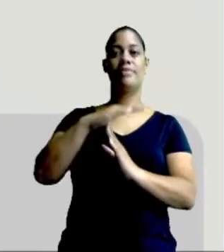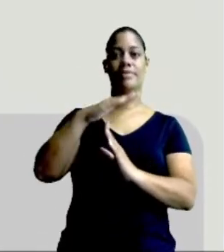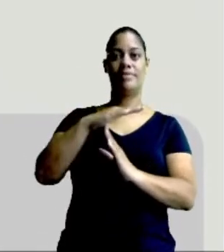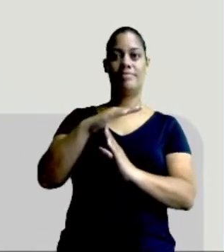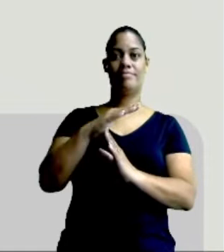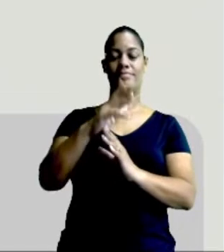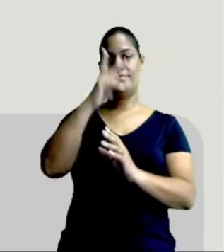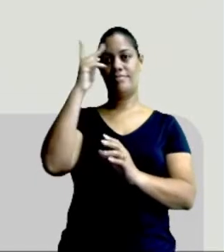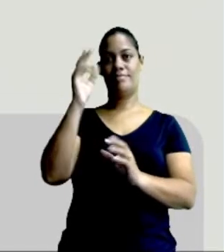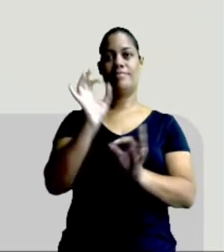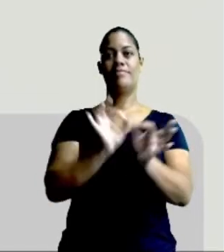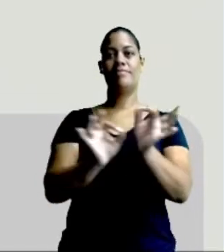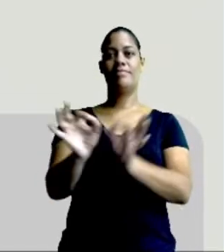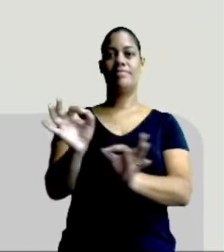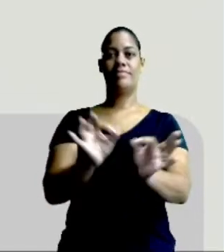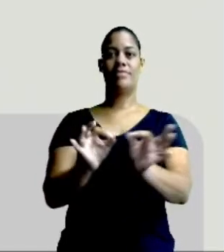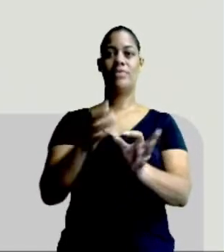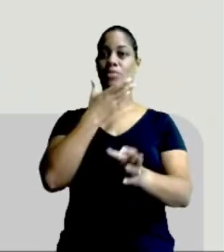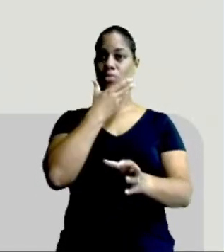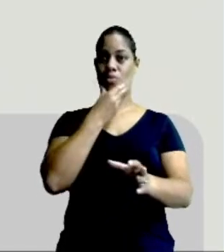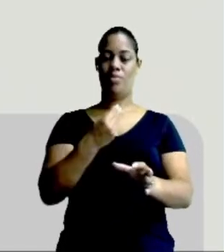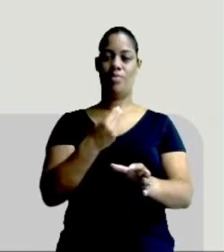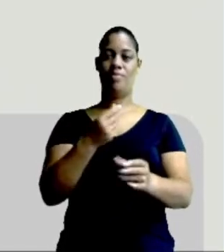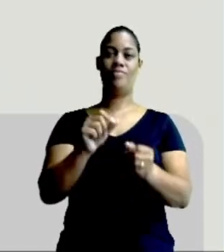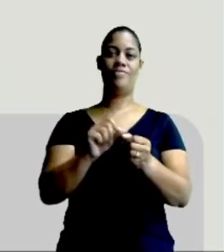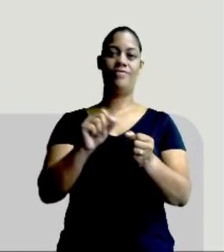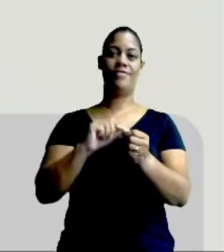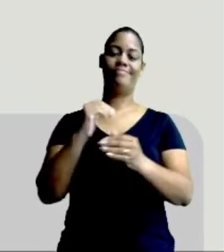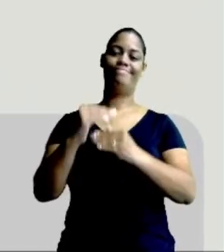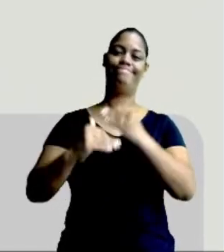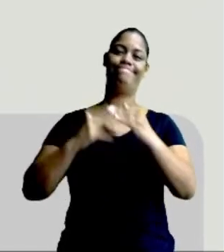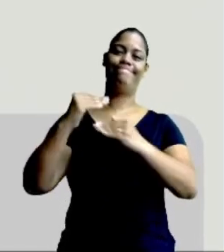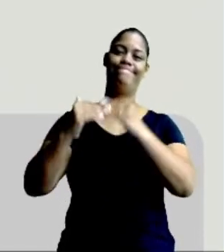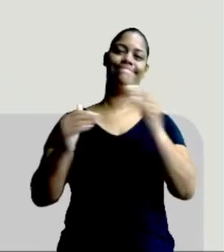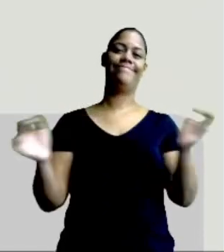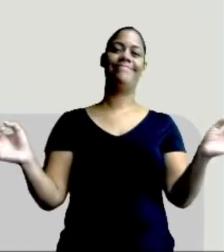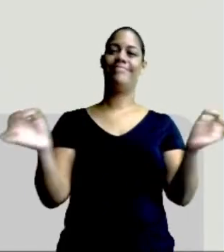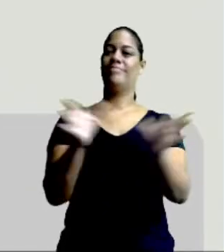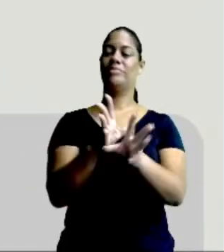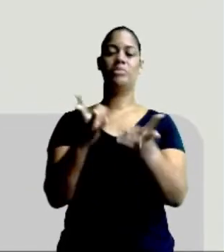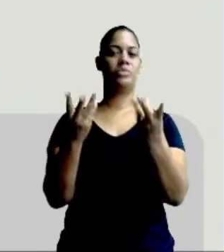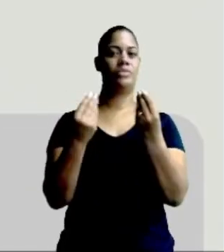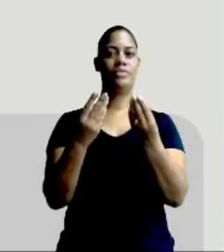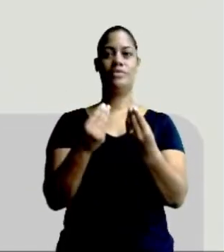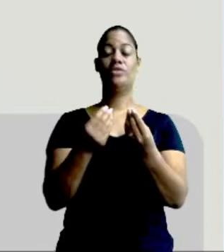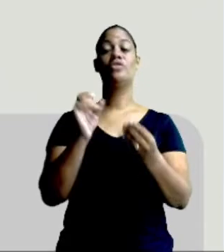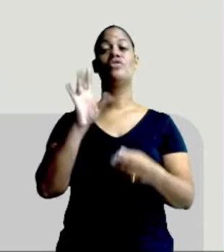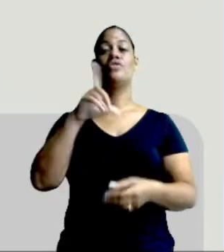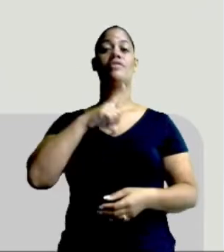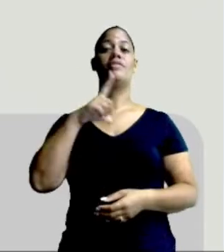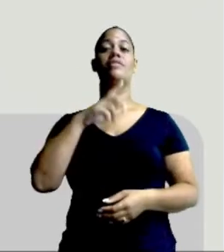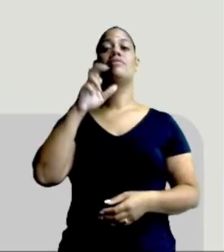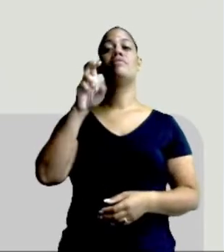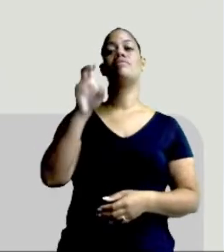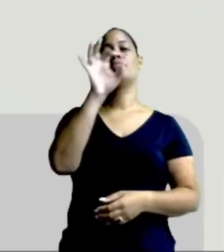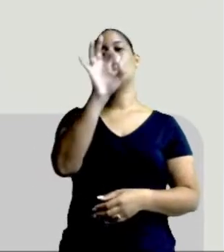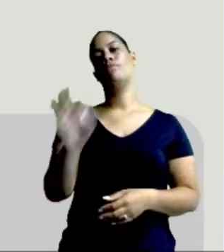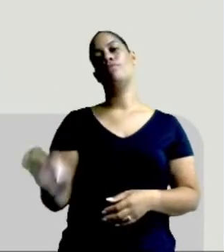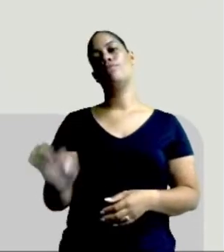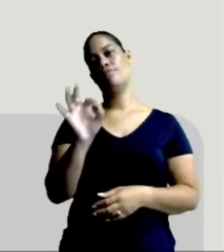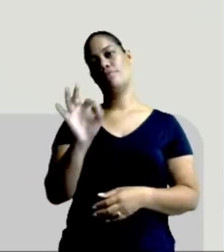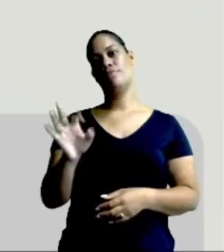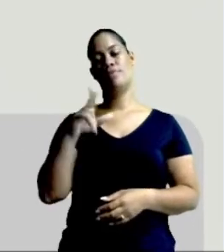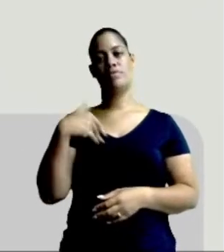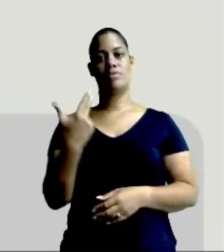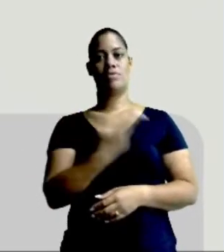colonização, a ação antrópica, que é a ação do homem, causou aí uma devastação, um desmatamento, e hoje nós só temos 5%